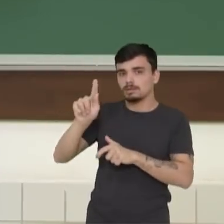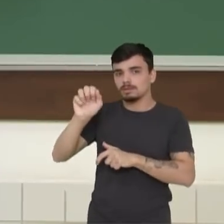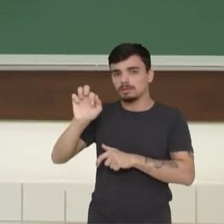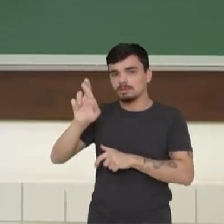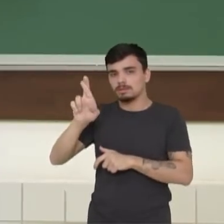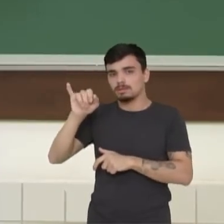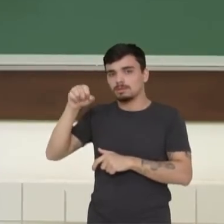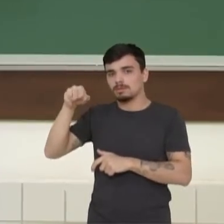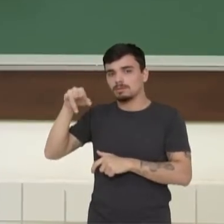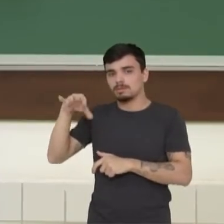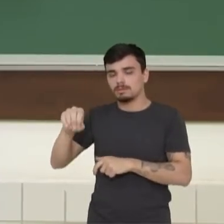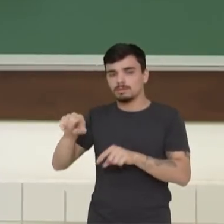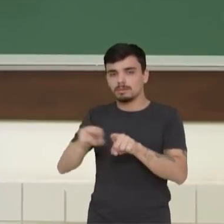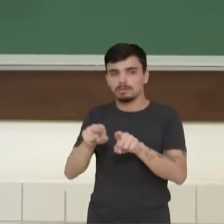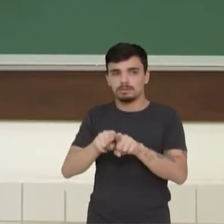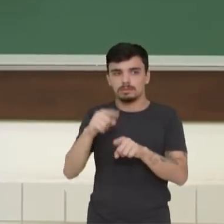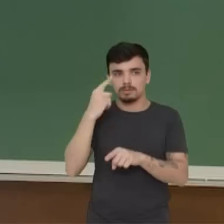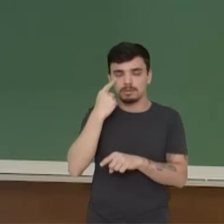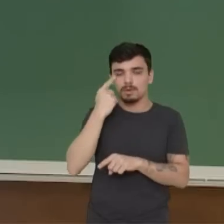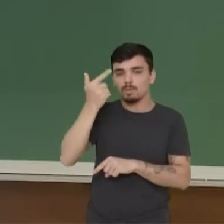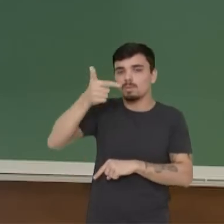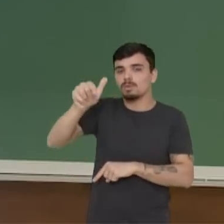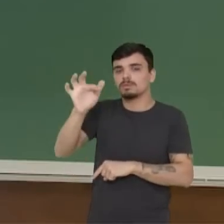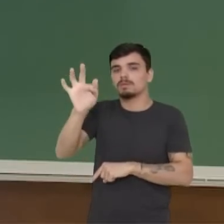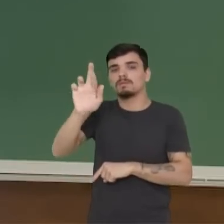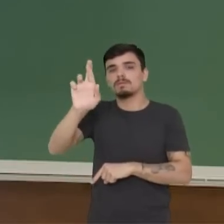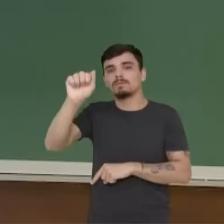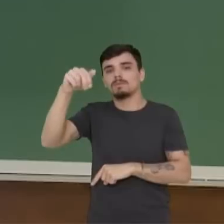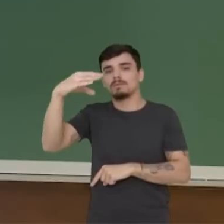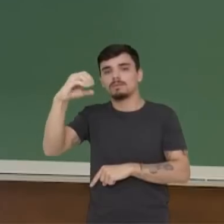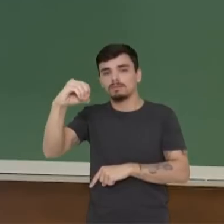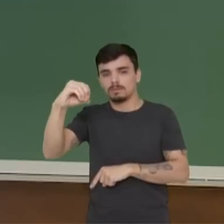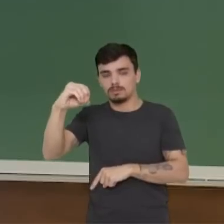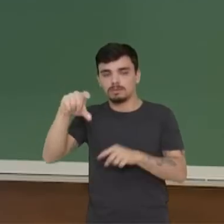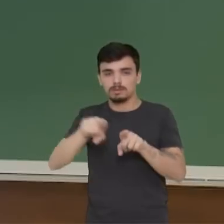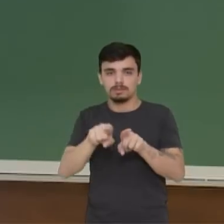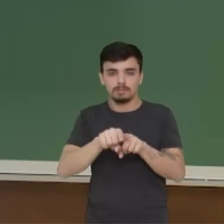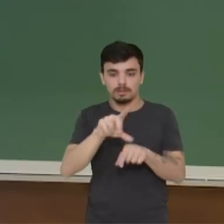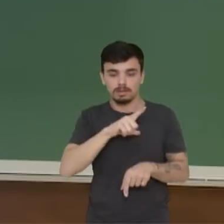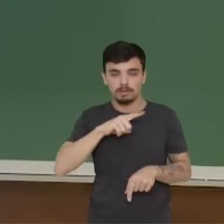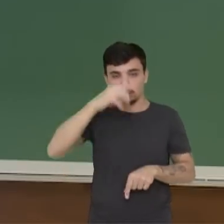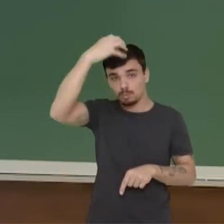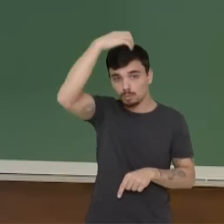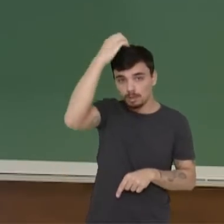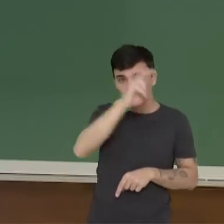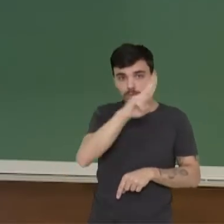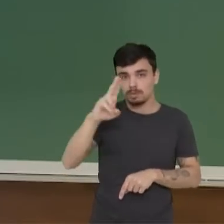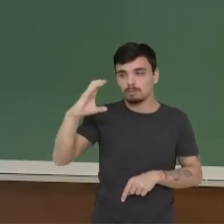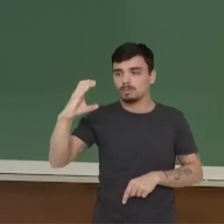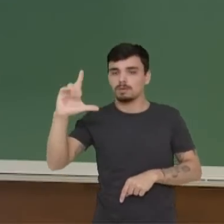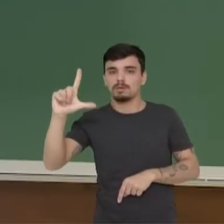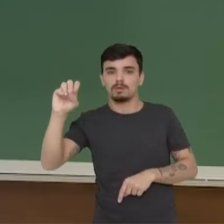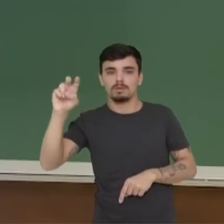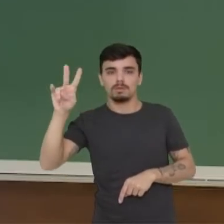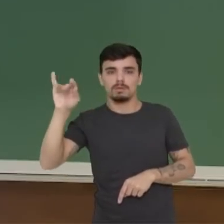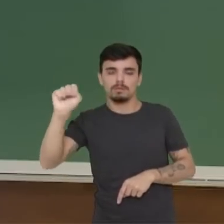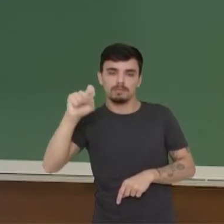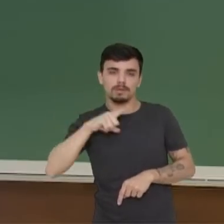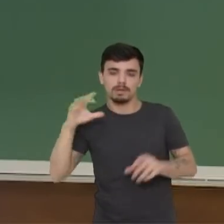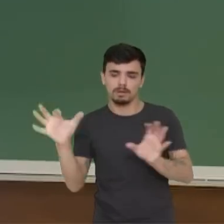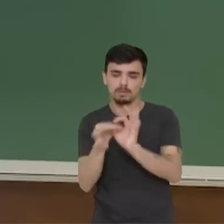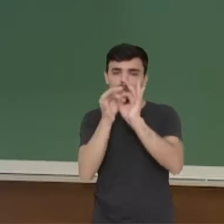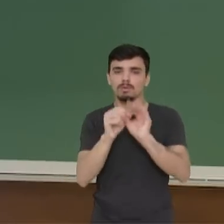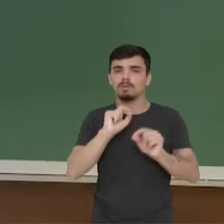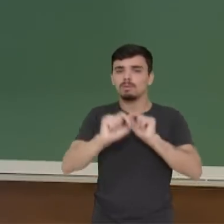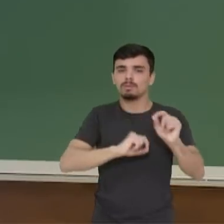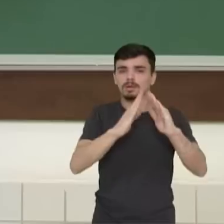que se destaca, que é o reino franco, onde nós vamos ter um rei chamado Clovis. O Clovis ele se alia, faz uma